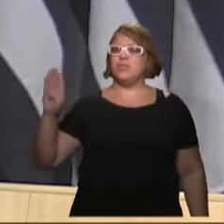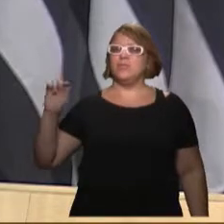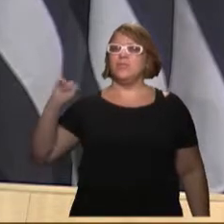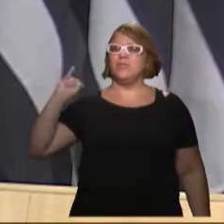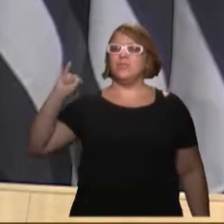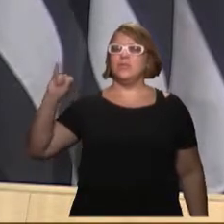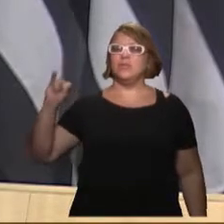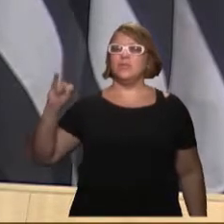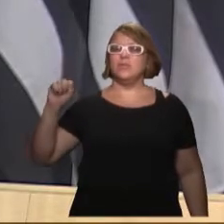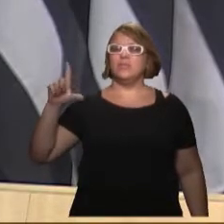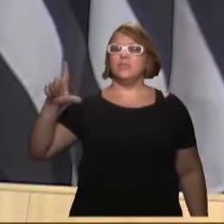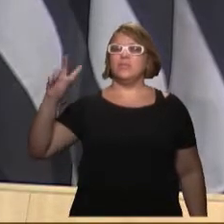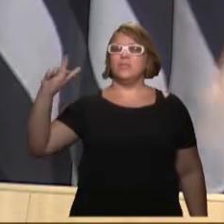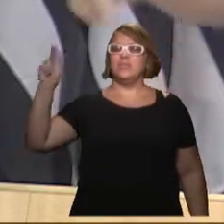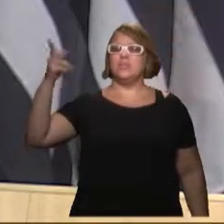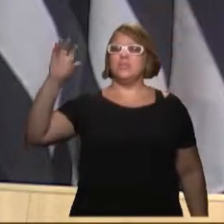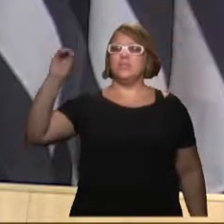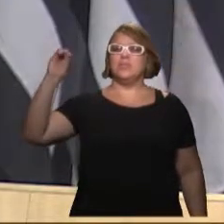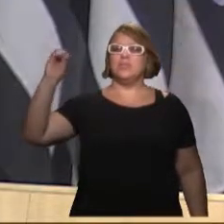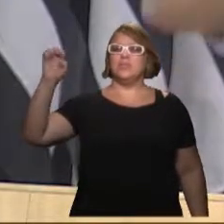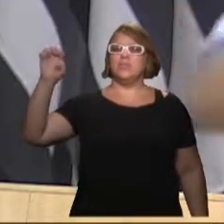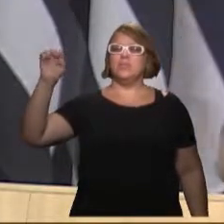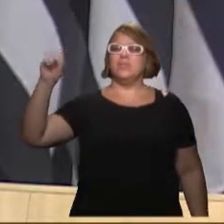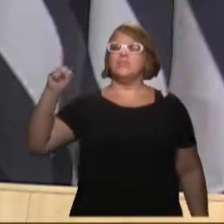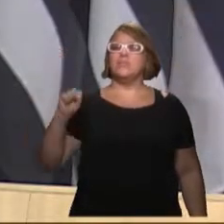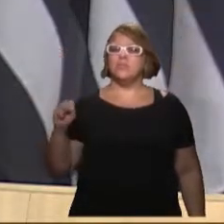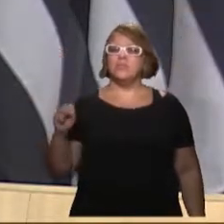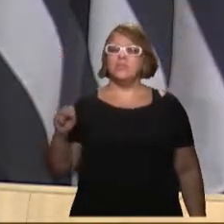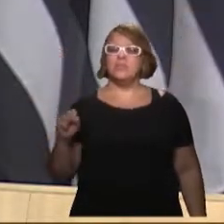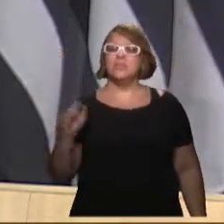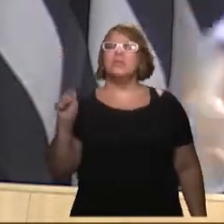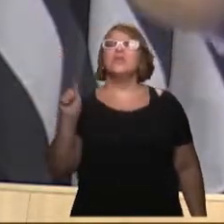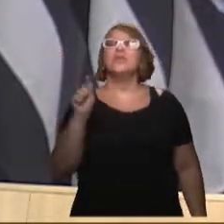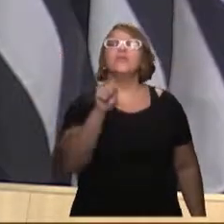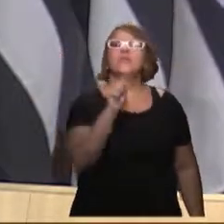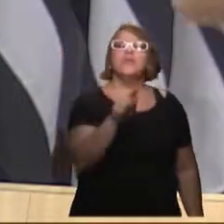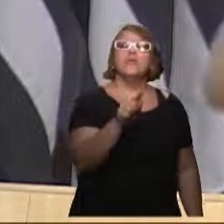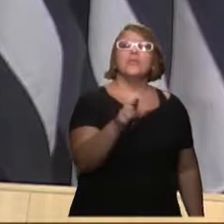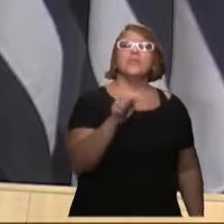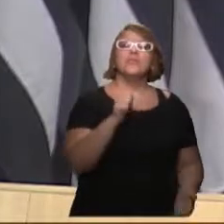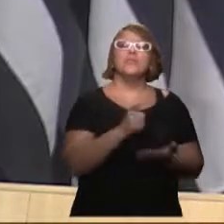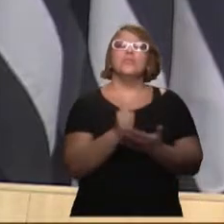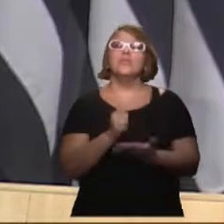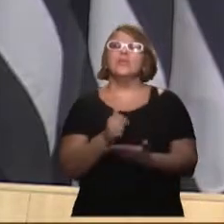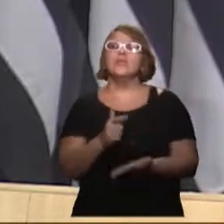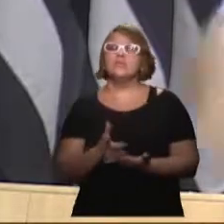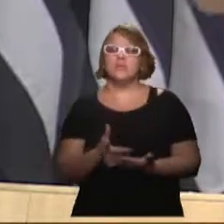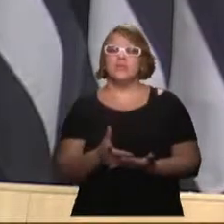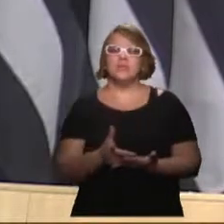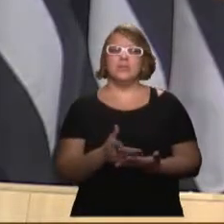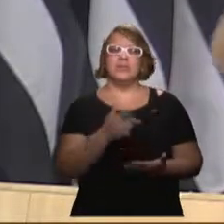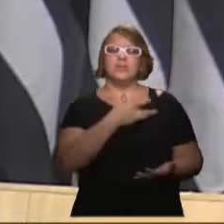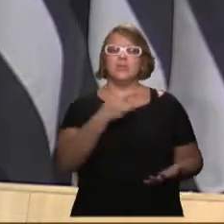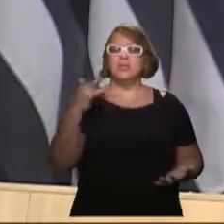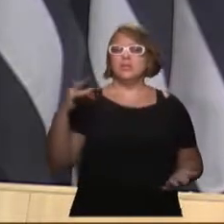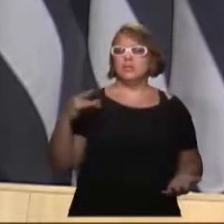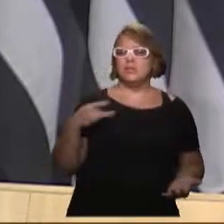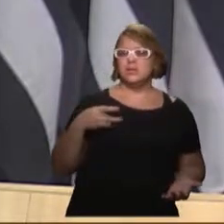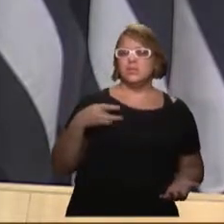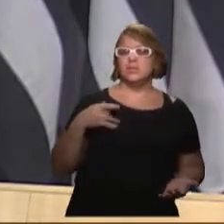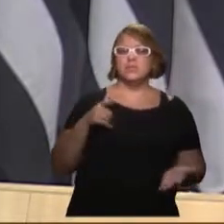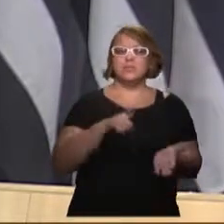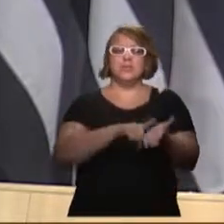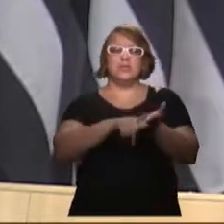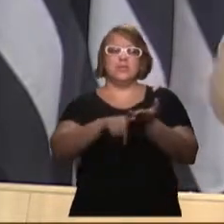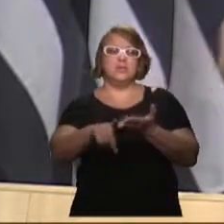onde vai sair esse dinheiro? Vai ficar mais precária a limpeza urbana? Vai ficar mais precária a saúde? Vai ficar mais precária a